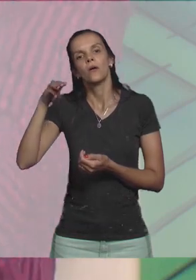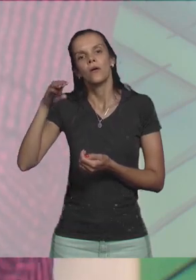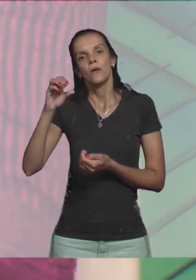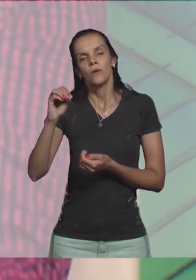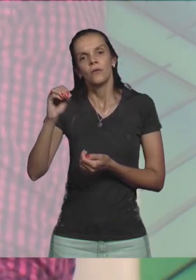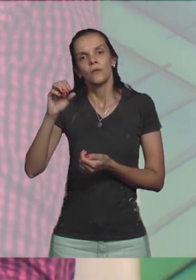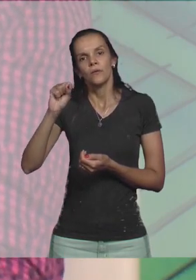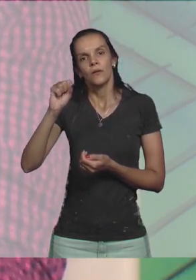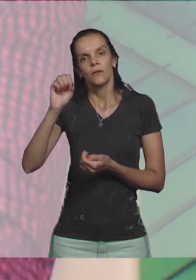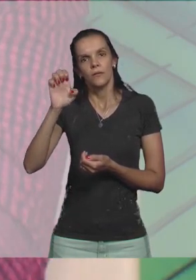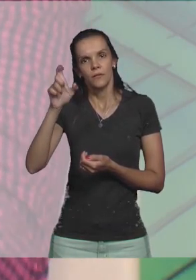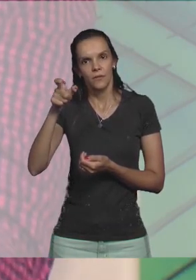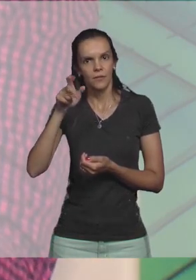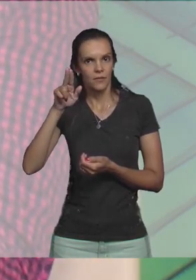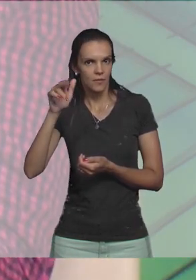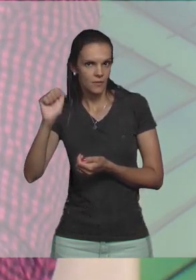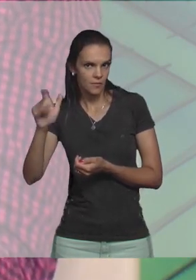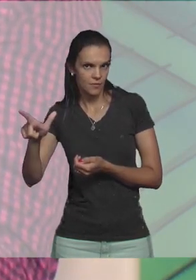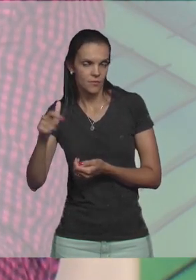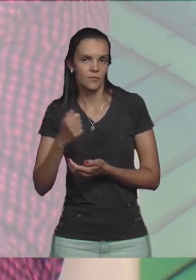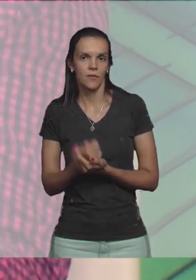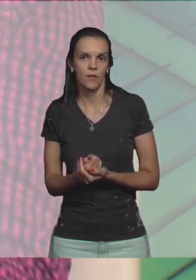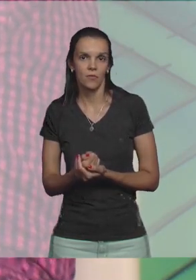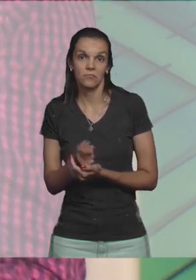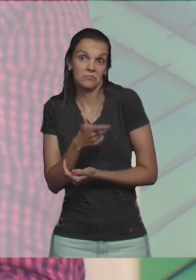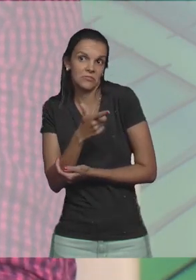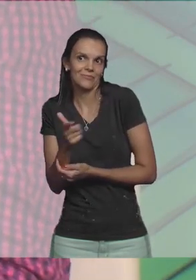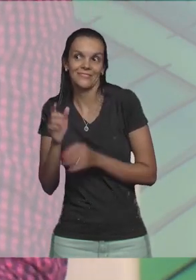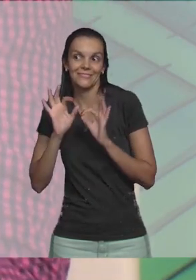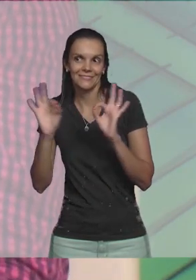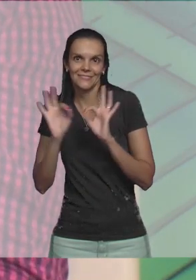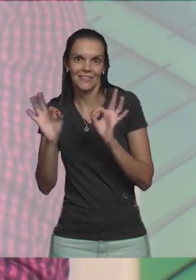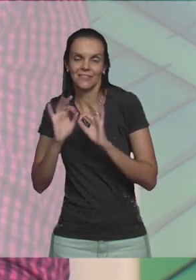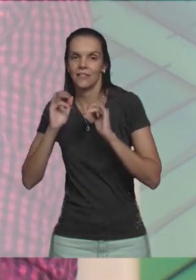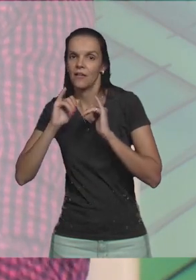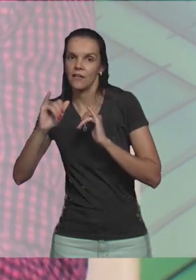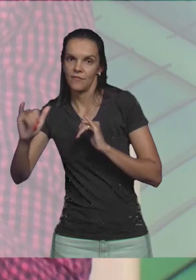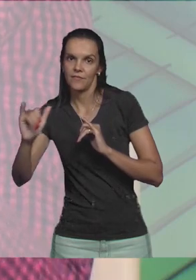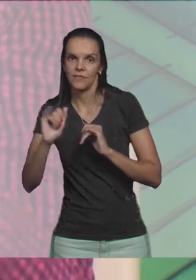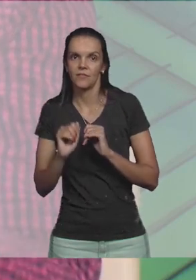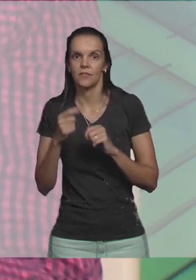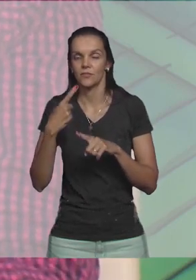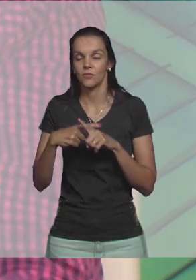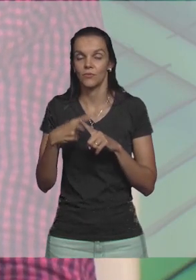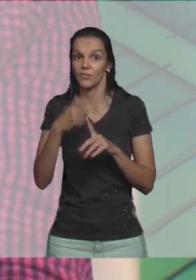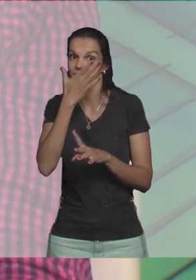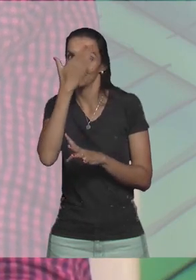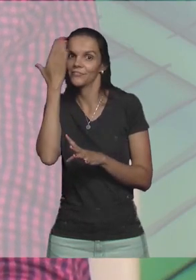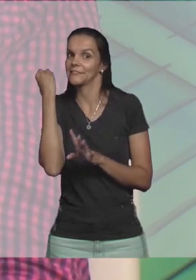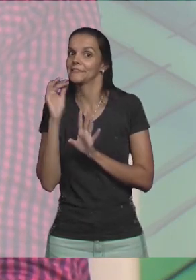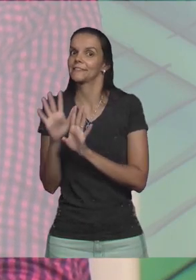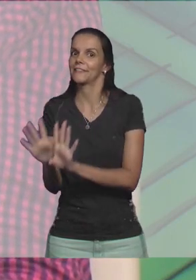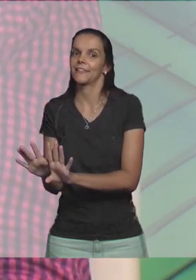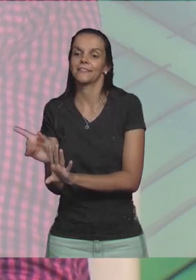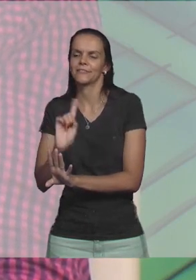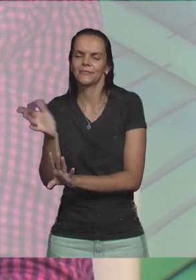a personalidade se torna tão importante que aquilo que deveria ser reforçado não é, porque a gente prefere anular. Né? E